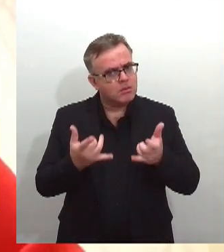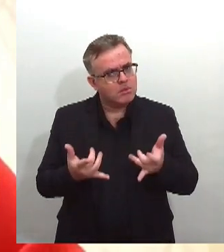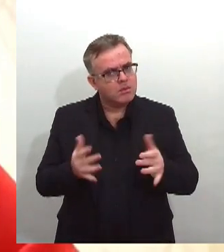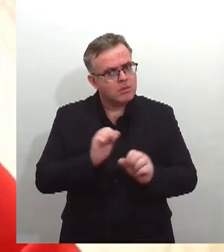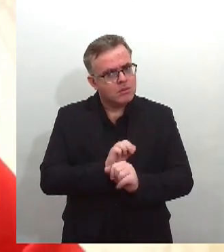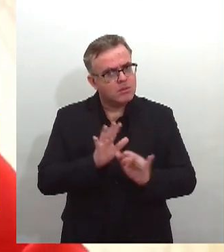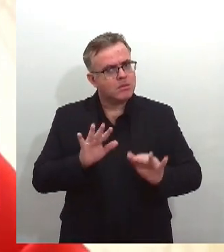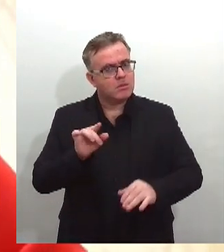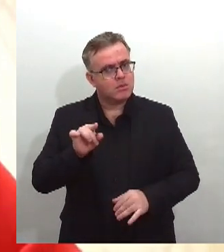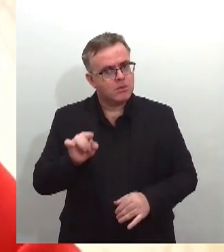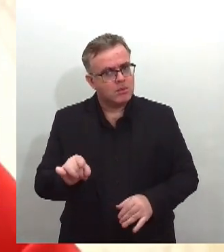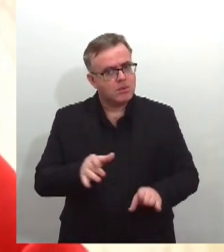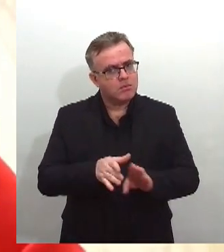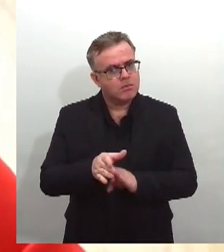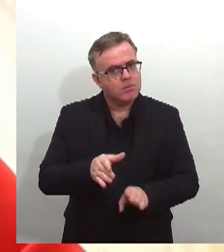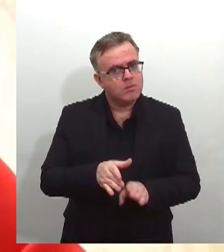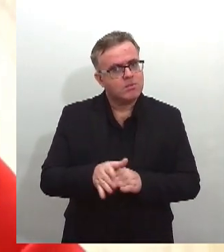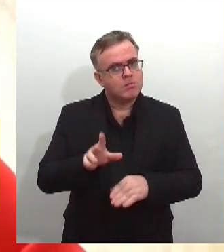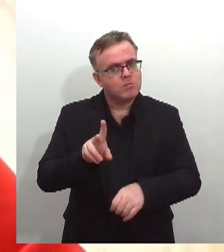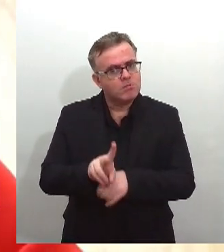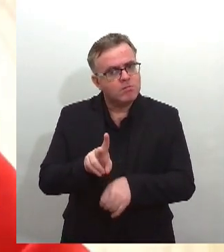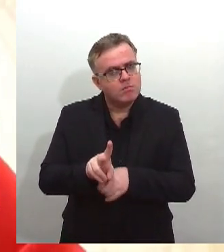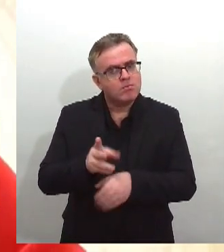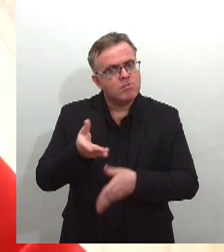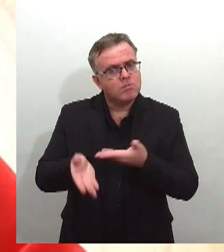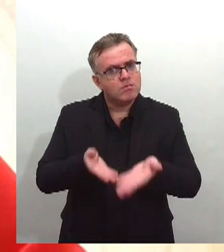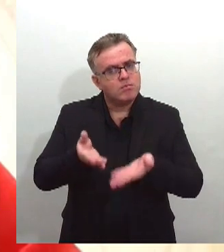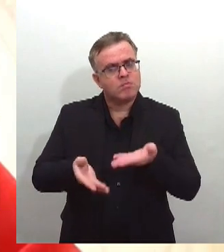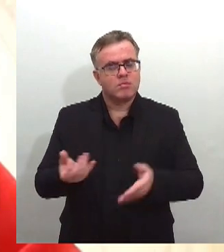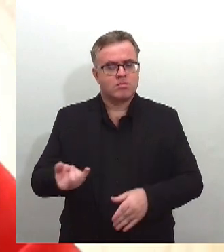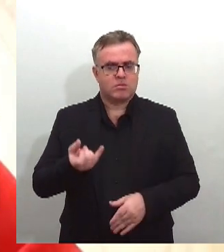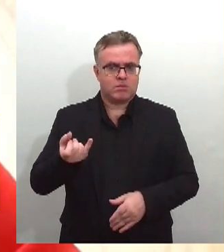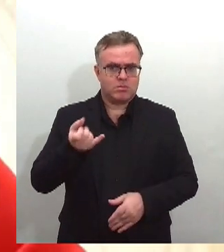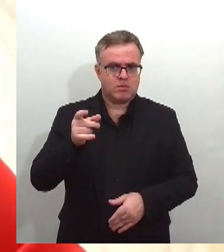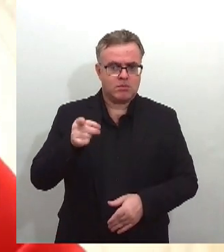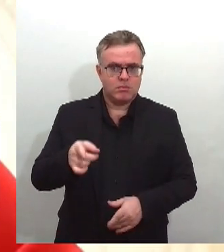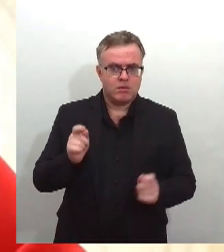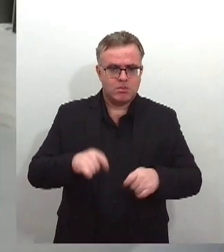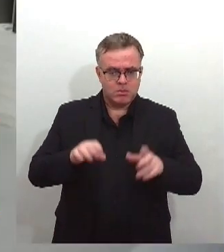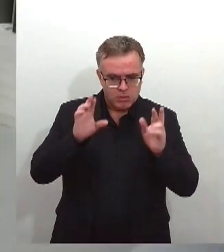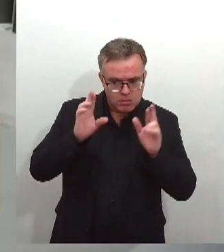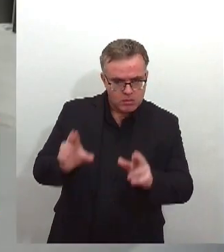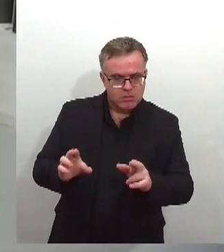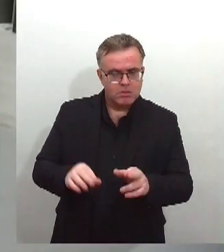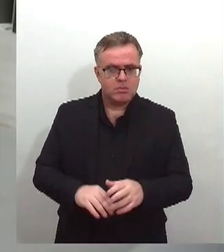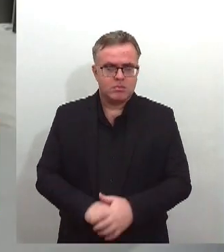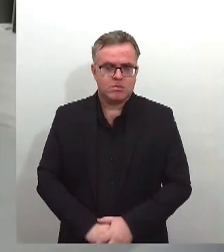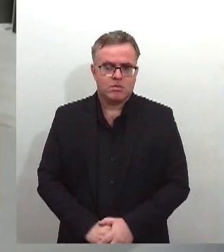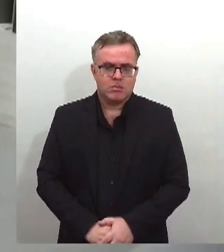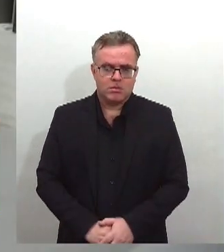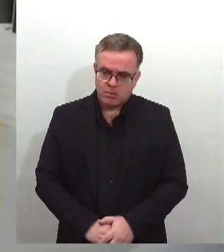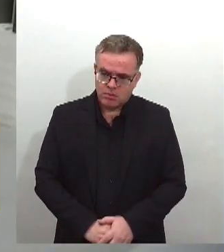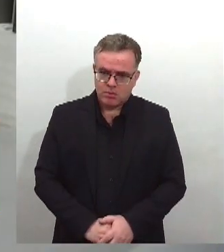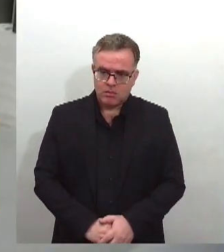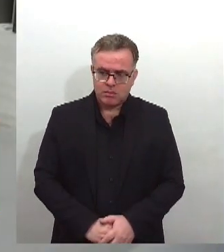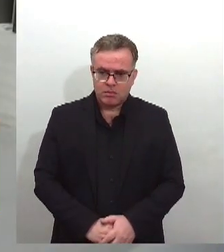cuidada, precisa ser tratada e, acima de tudo, ela precisa ser respeitada. Isso mesmo. E entender essa questão